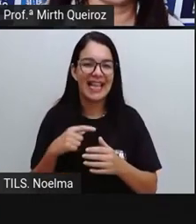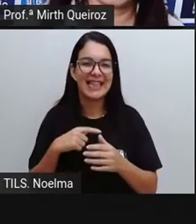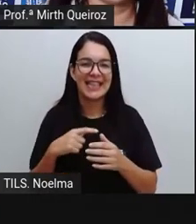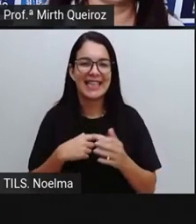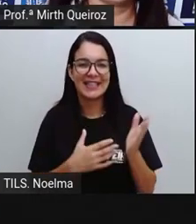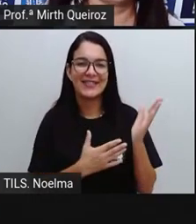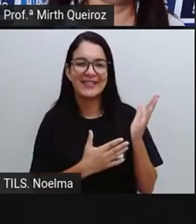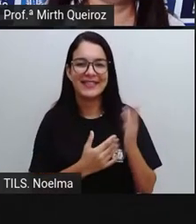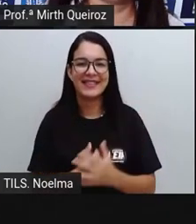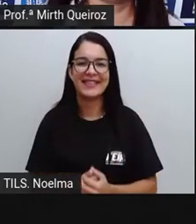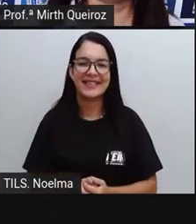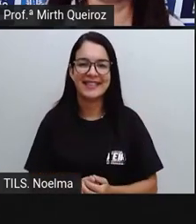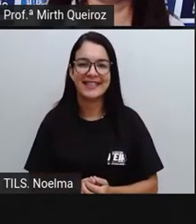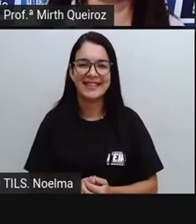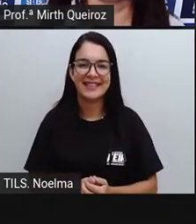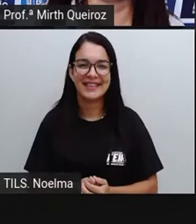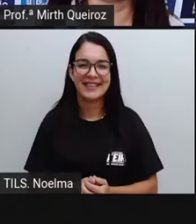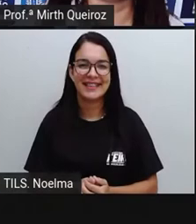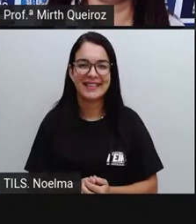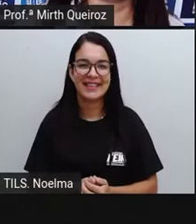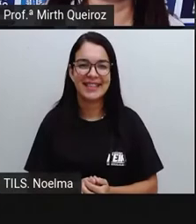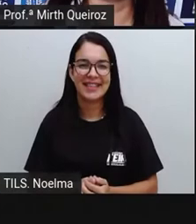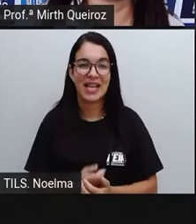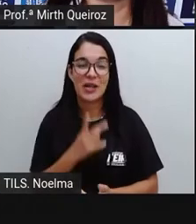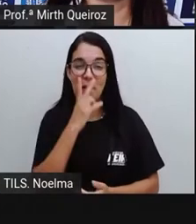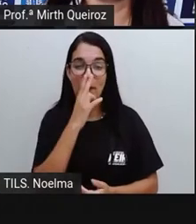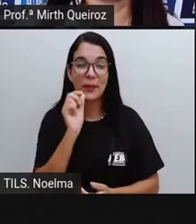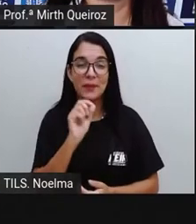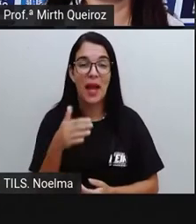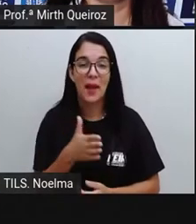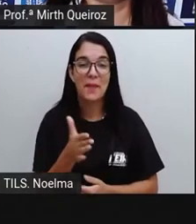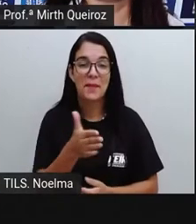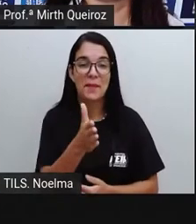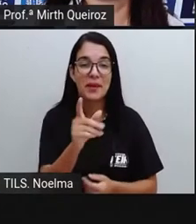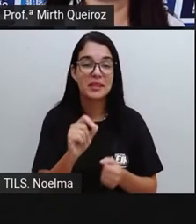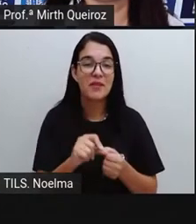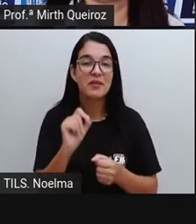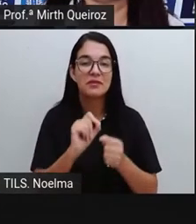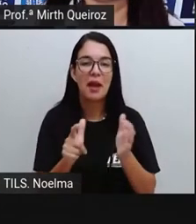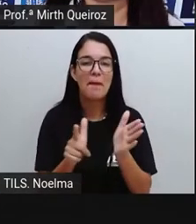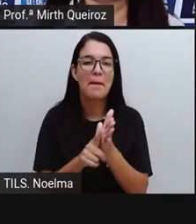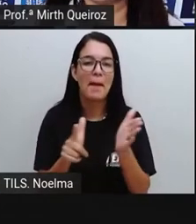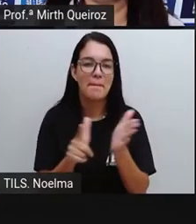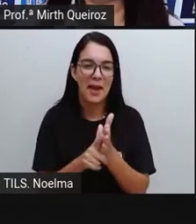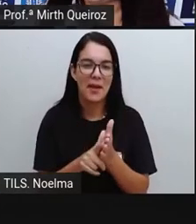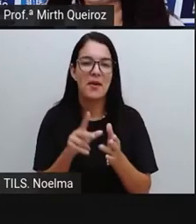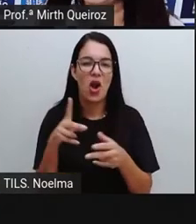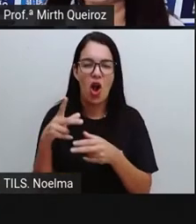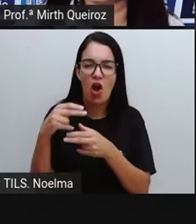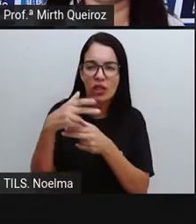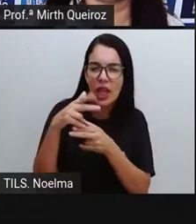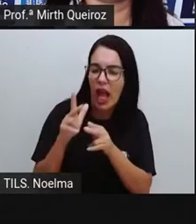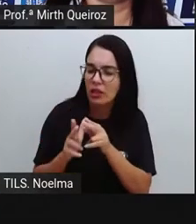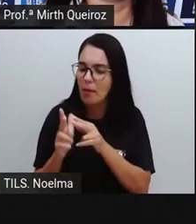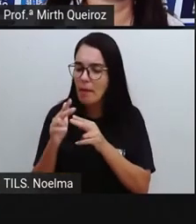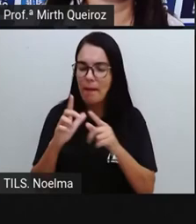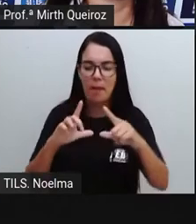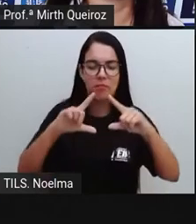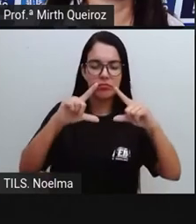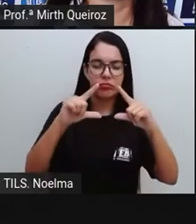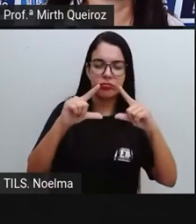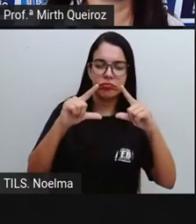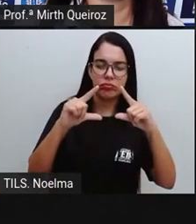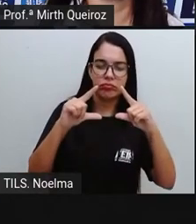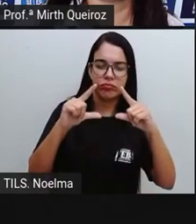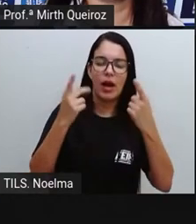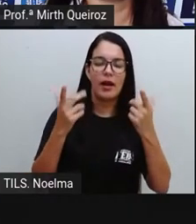formatos, certo? E aqui a gente tem um exemplo de um peixinho que foi feito a partir dessas formas geométricas, né? A